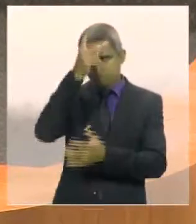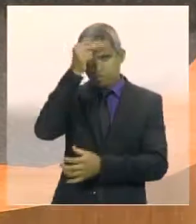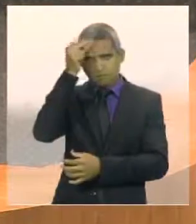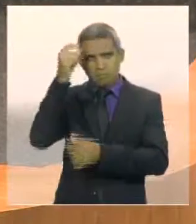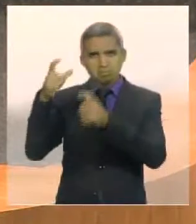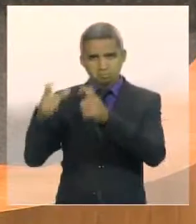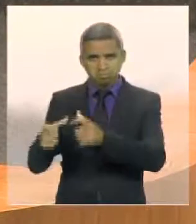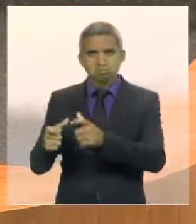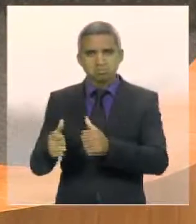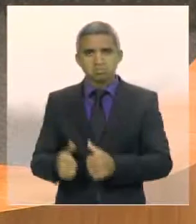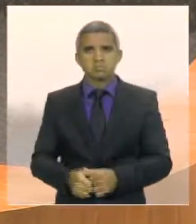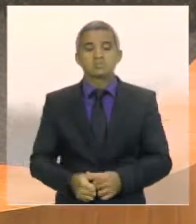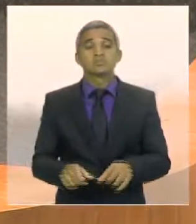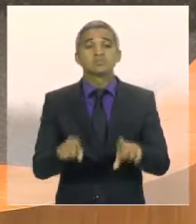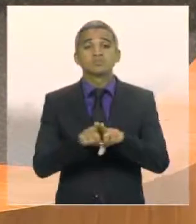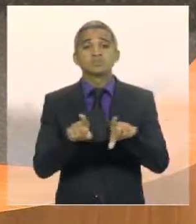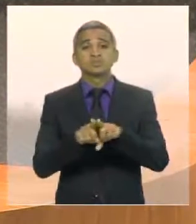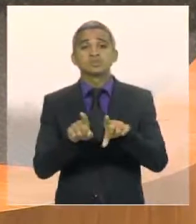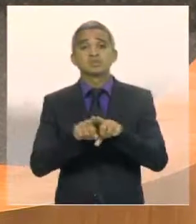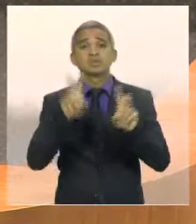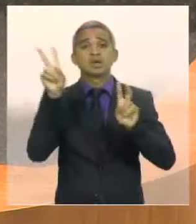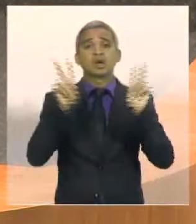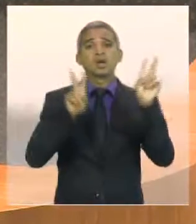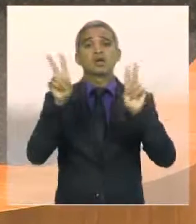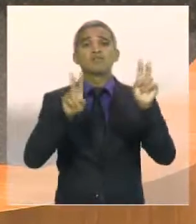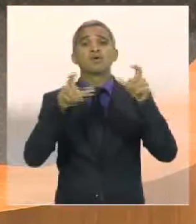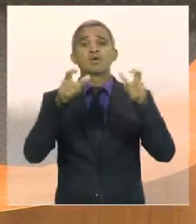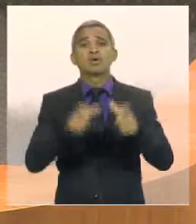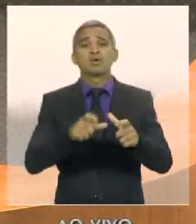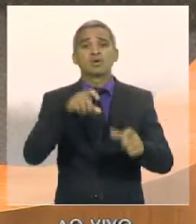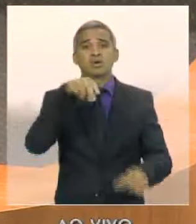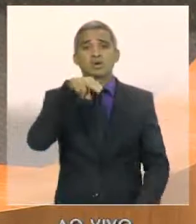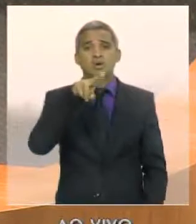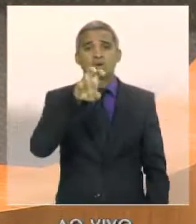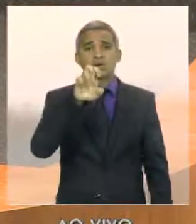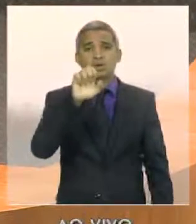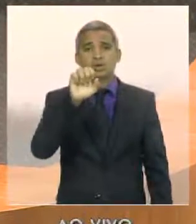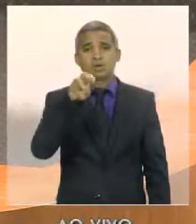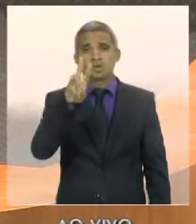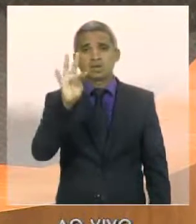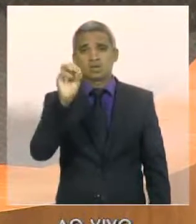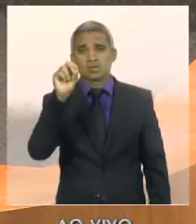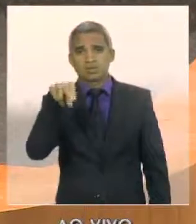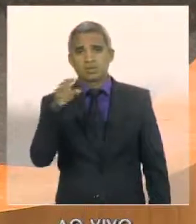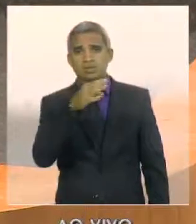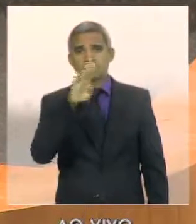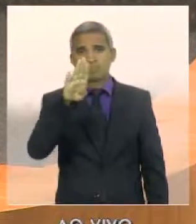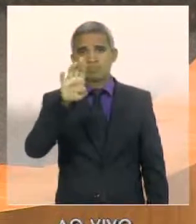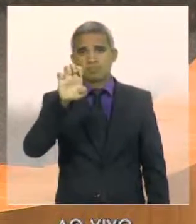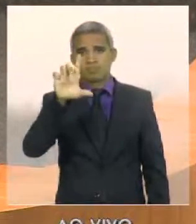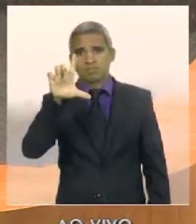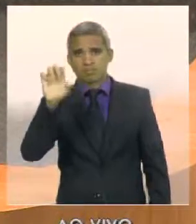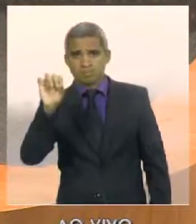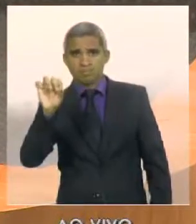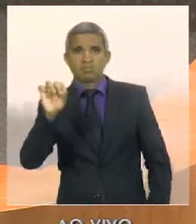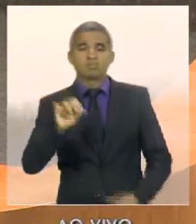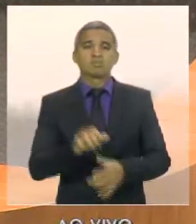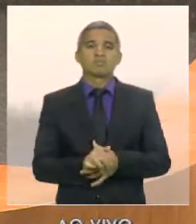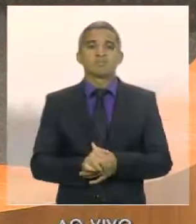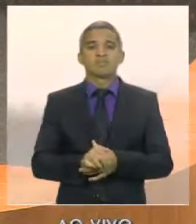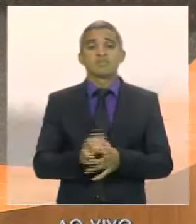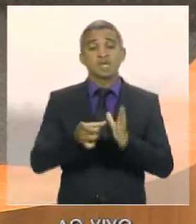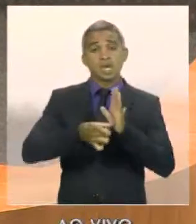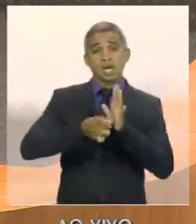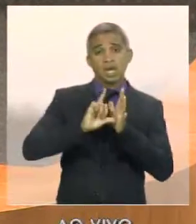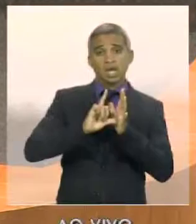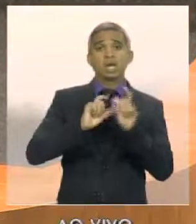Carnaval de Newton Belo, que não seria realizado, mas que o Rio do 10,